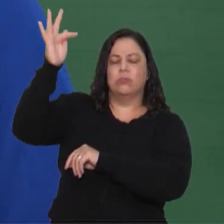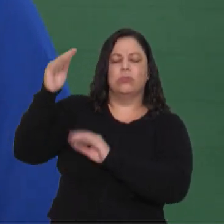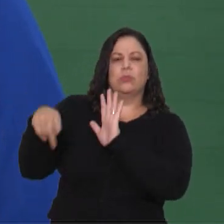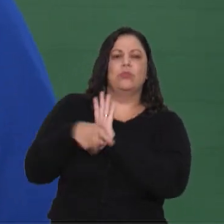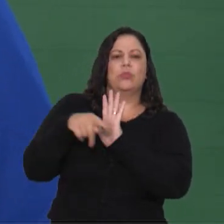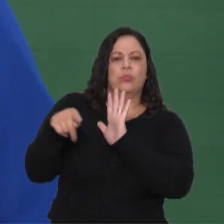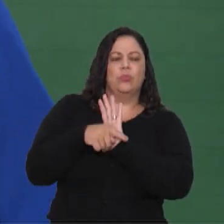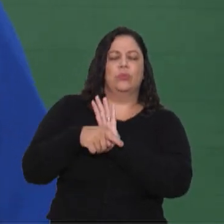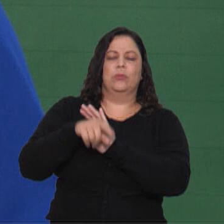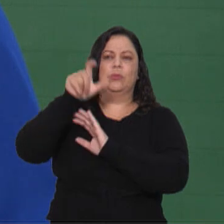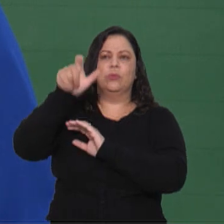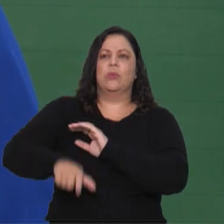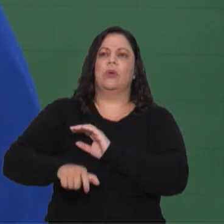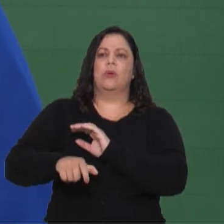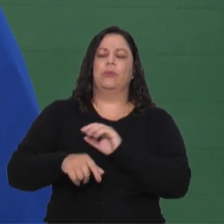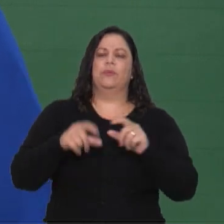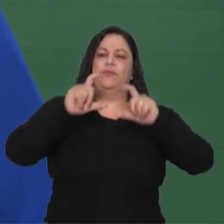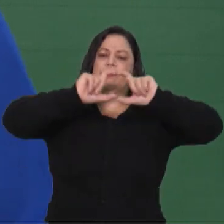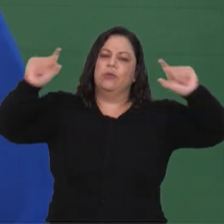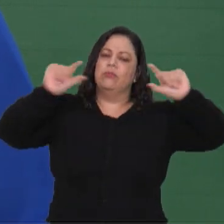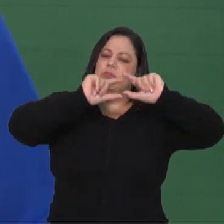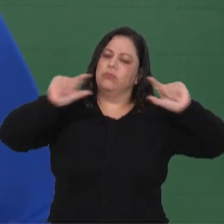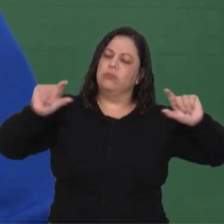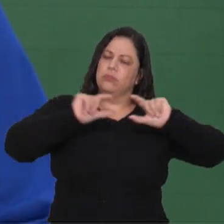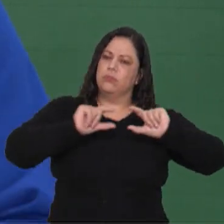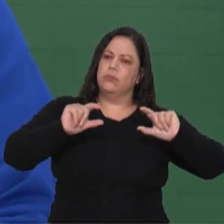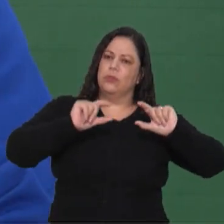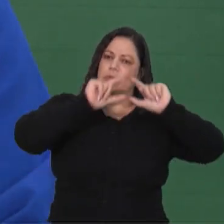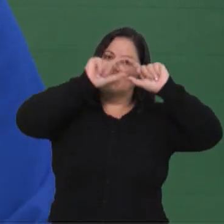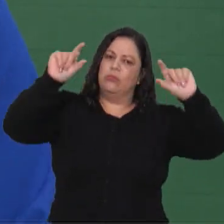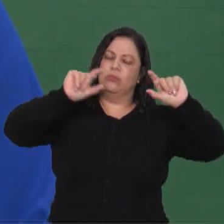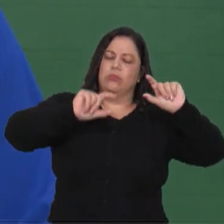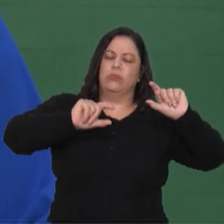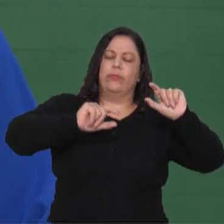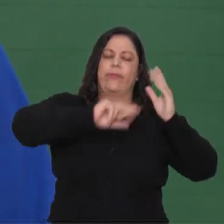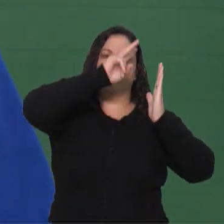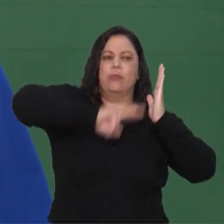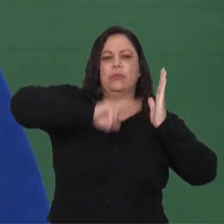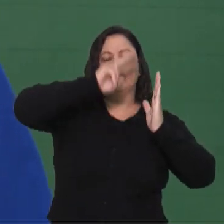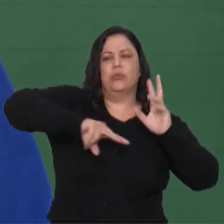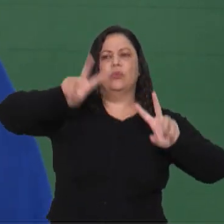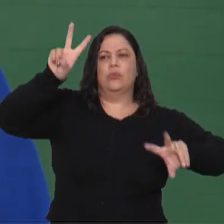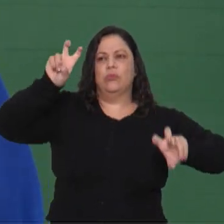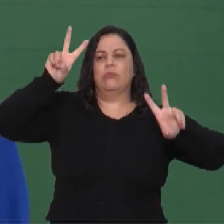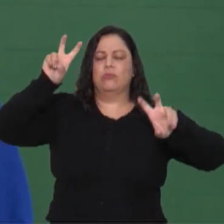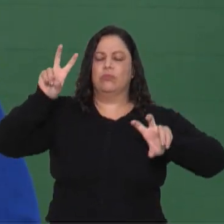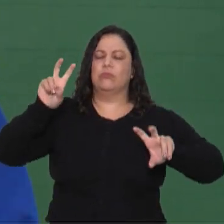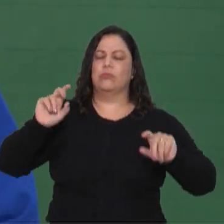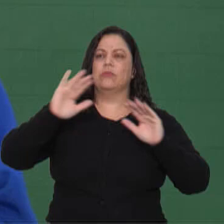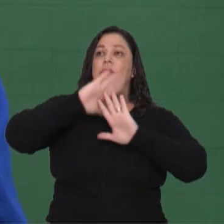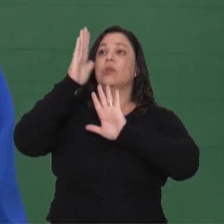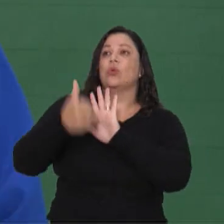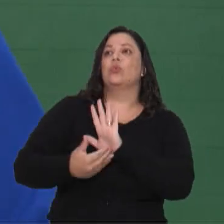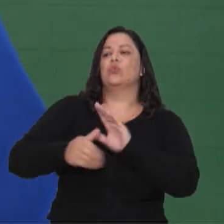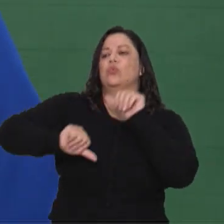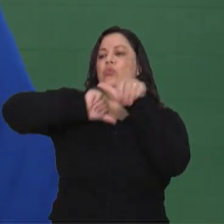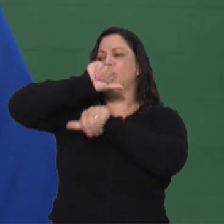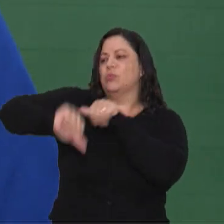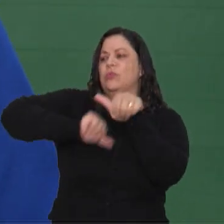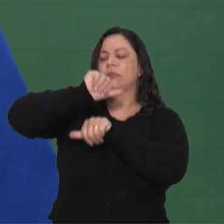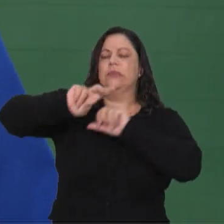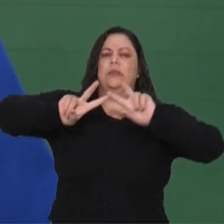vê já nos fragmentos de Heráclito toda a ideia de processo dialético, de tudo se transformando, de tese,